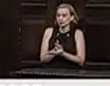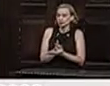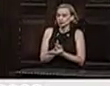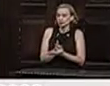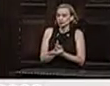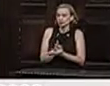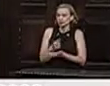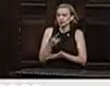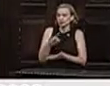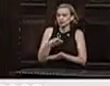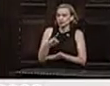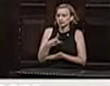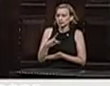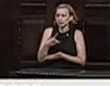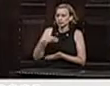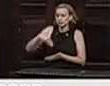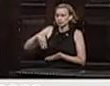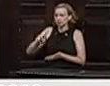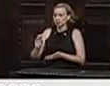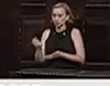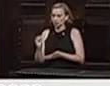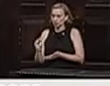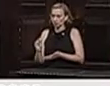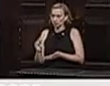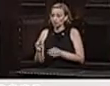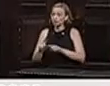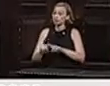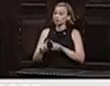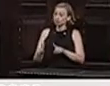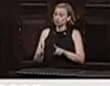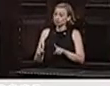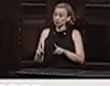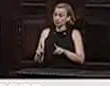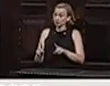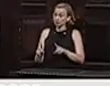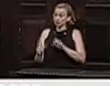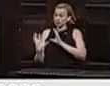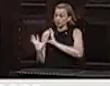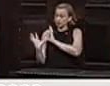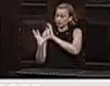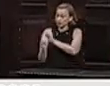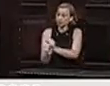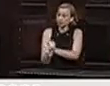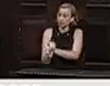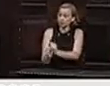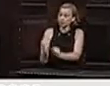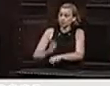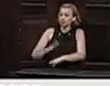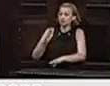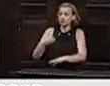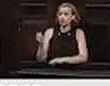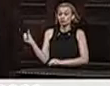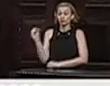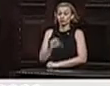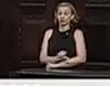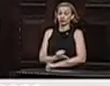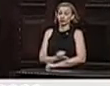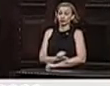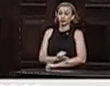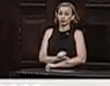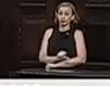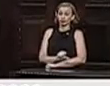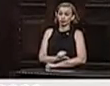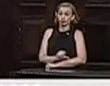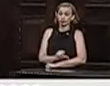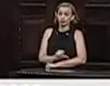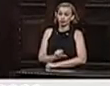513 milhões apenas ao governo federal. Mas esta conta vai chegar em algum momento. E o pior, aquilo que faz com que